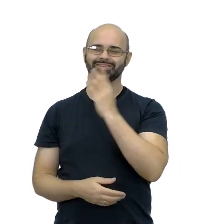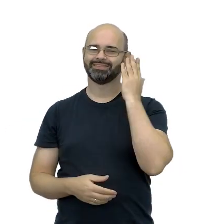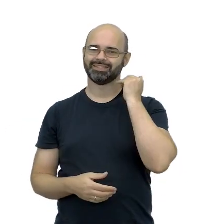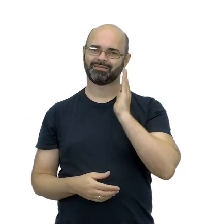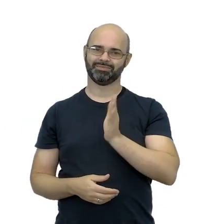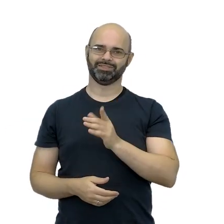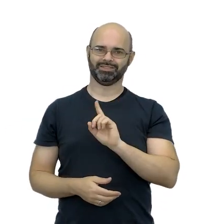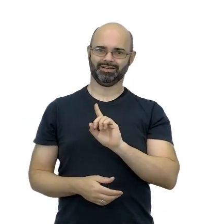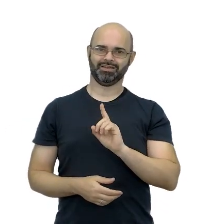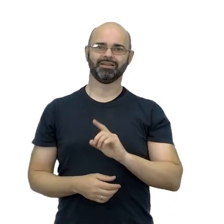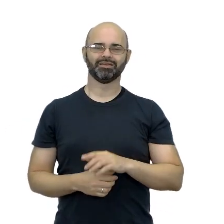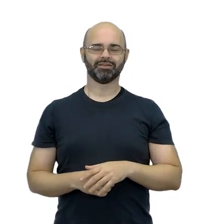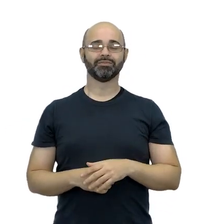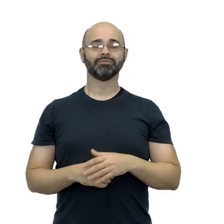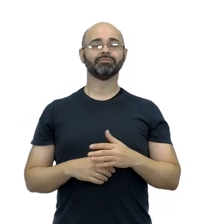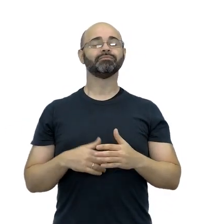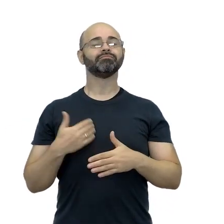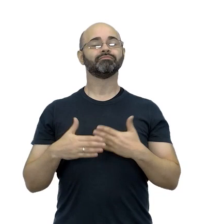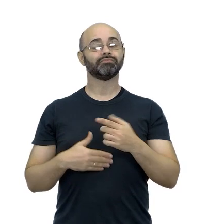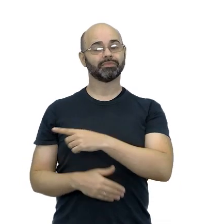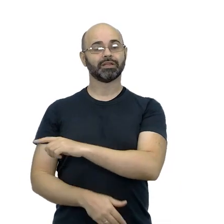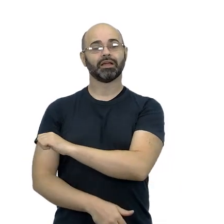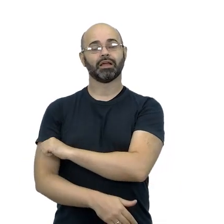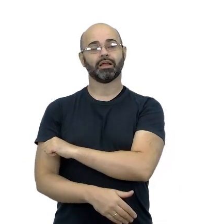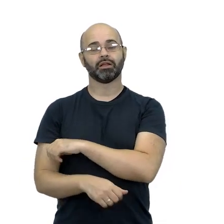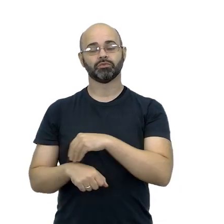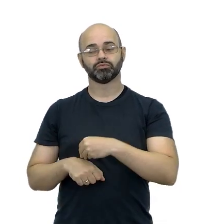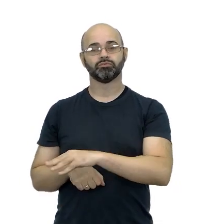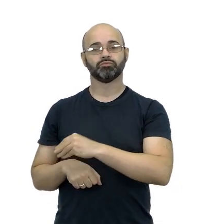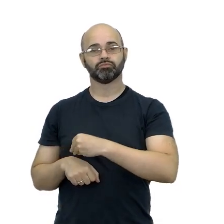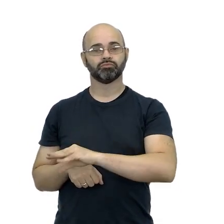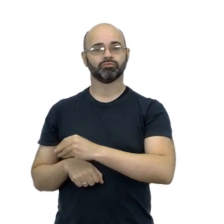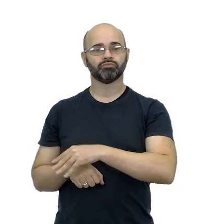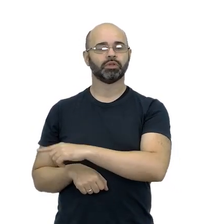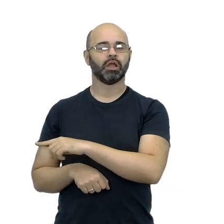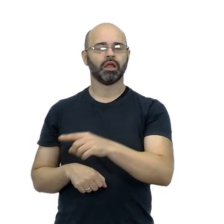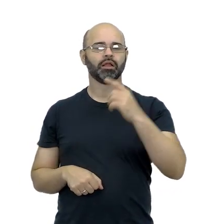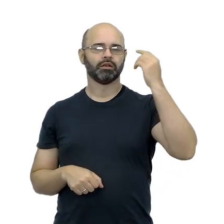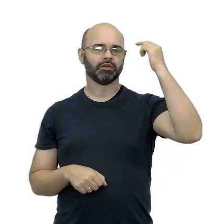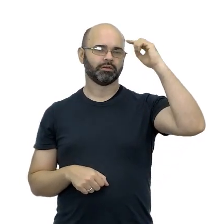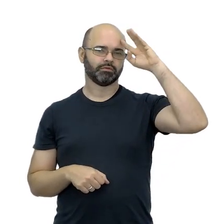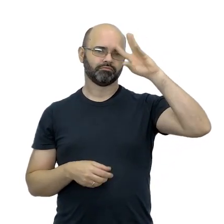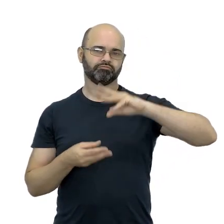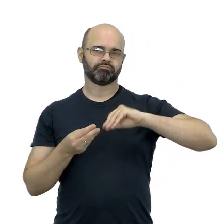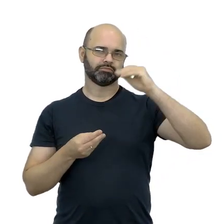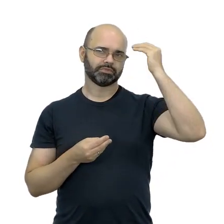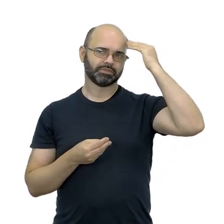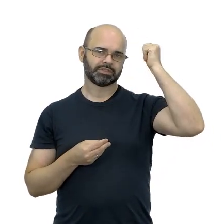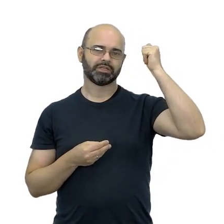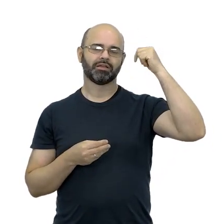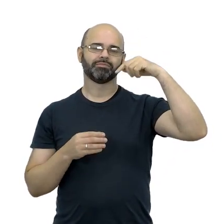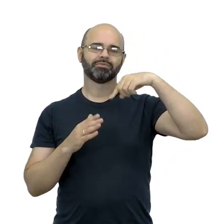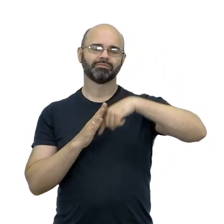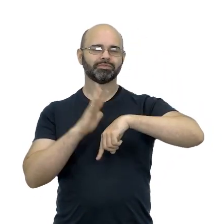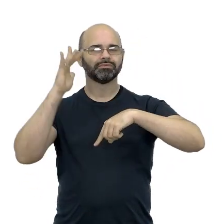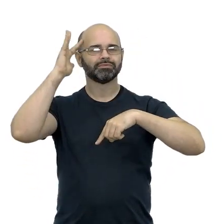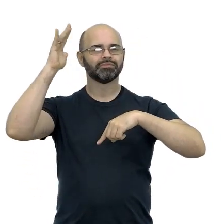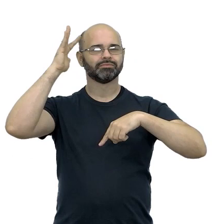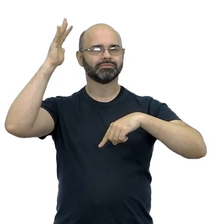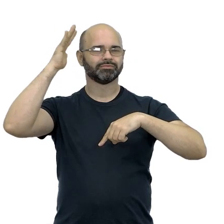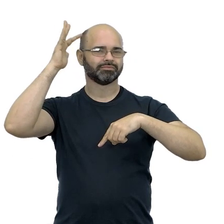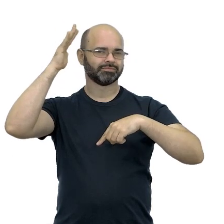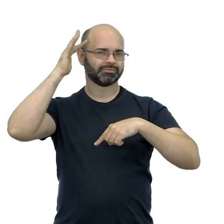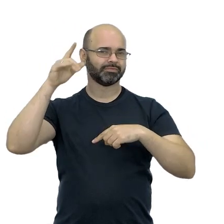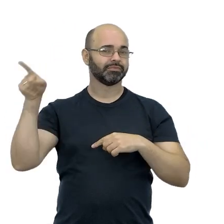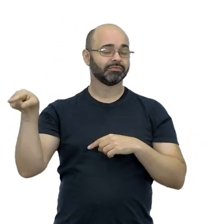Então, repertoriar o nosso aluno é dar ferramentas para esse estudante conseguir ver esse tipo de